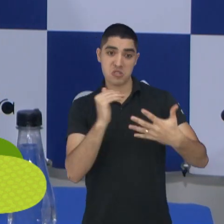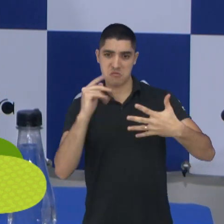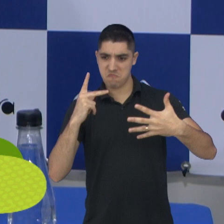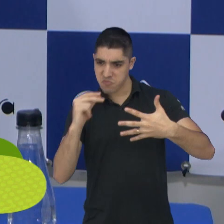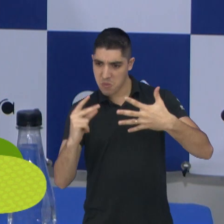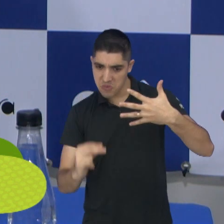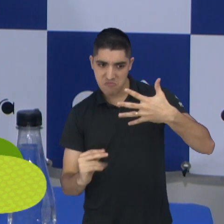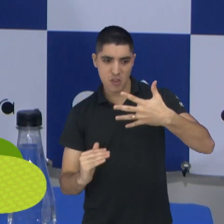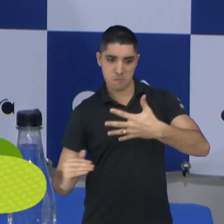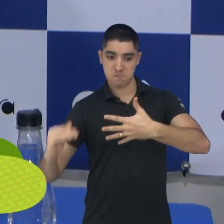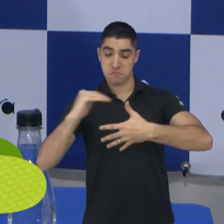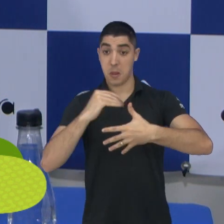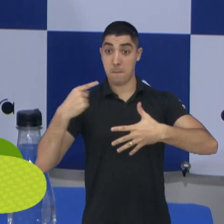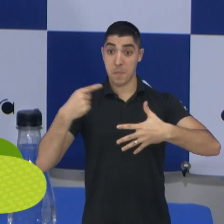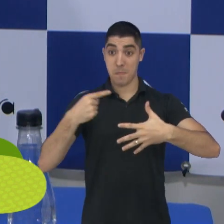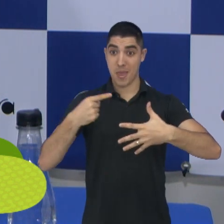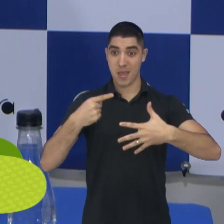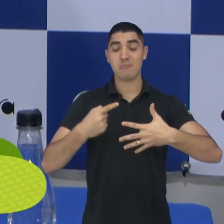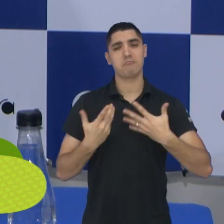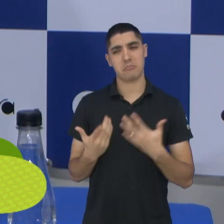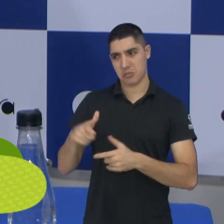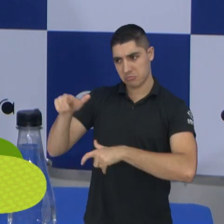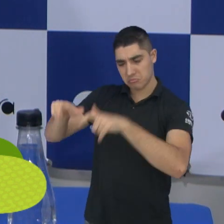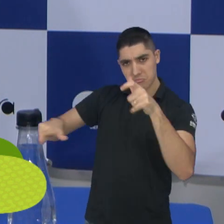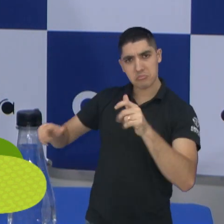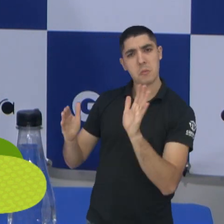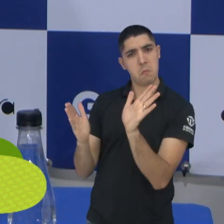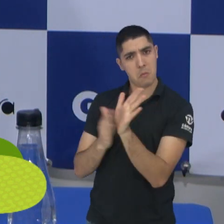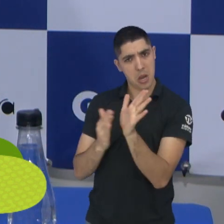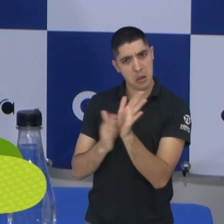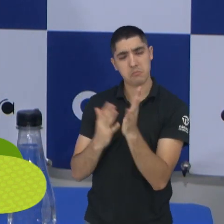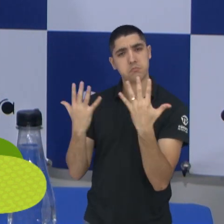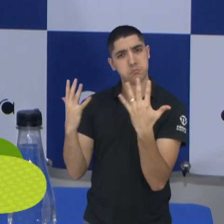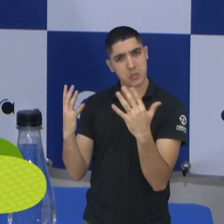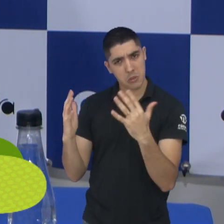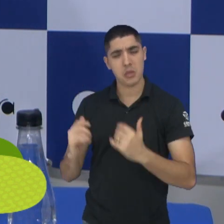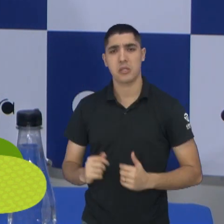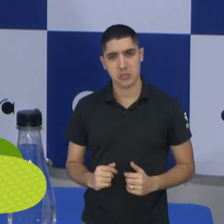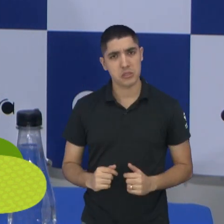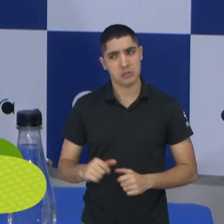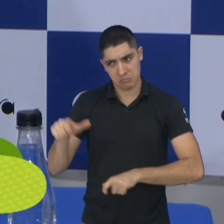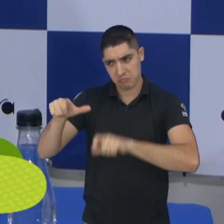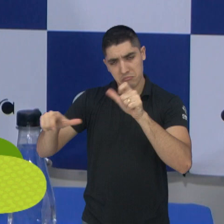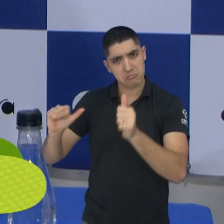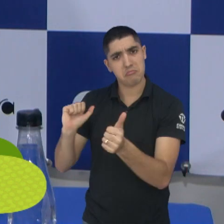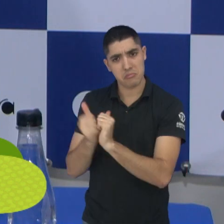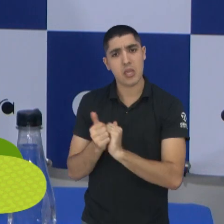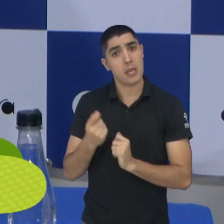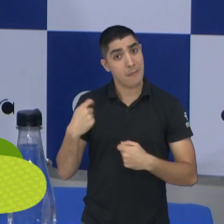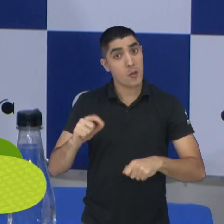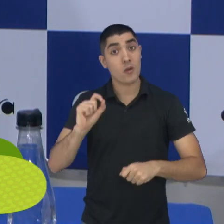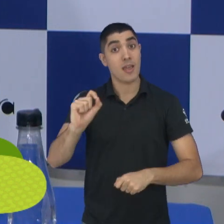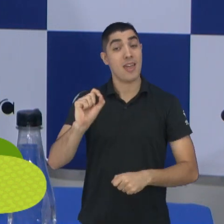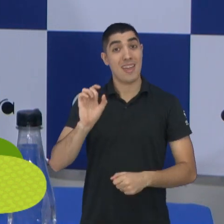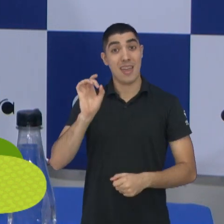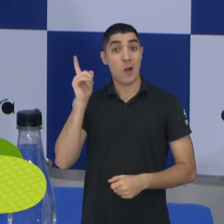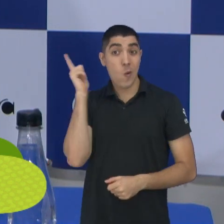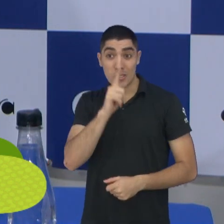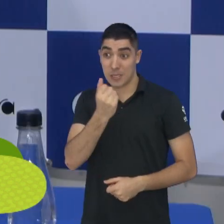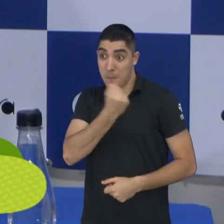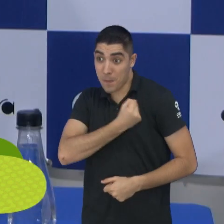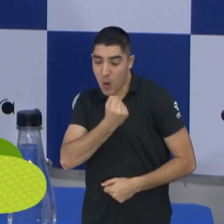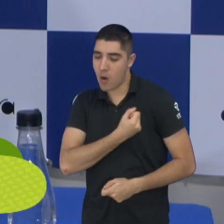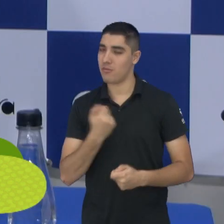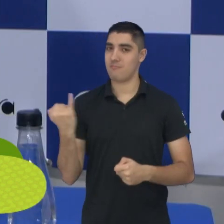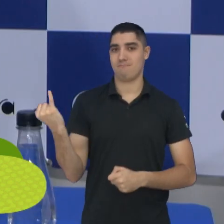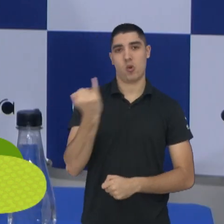por onde. Como eu disse, os jogadores estão de parabéns por isso. E tem que valorizar, né, cada ponto, cada jogo.